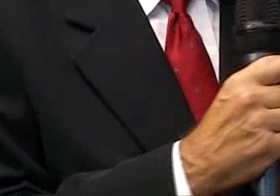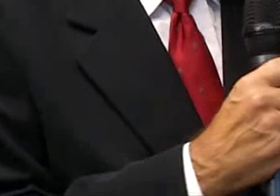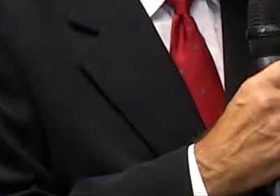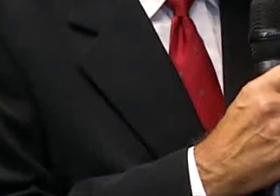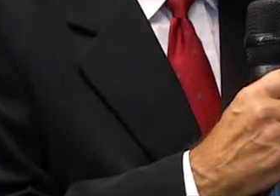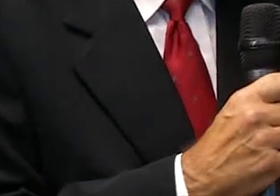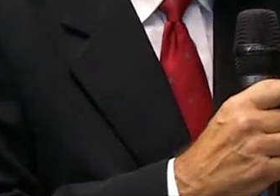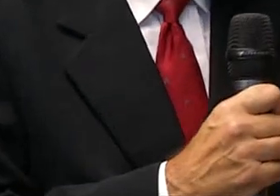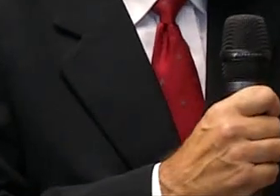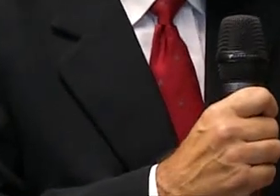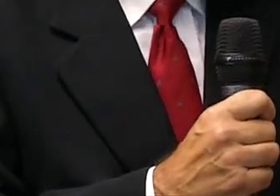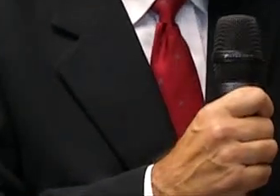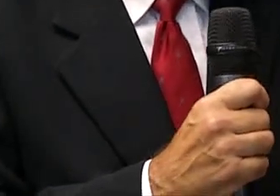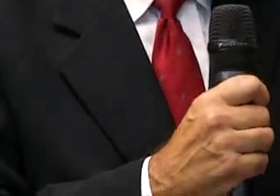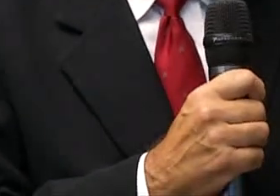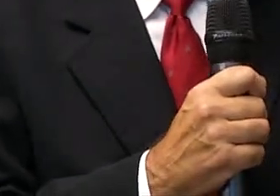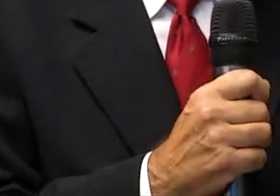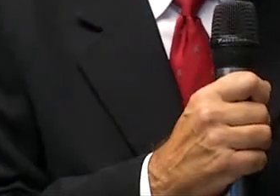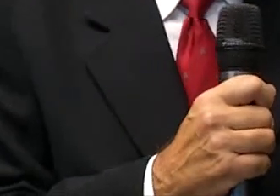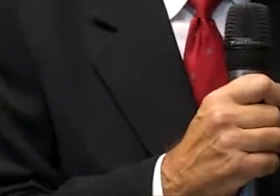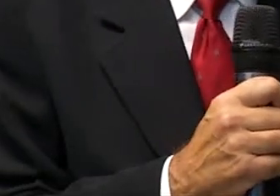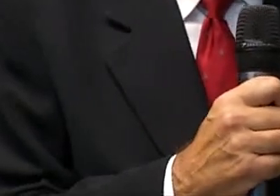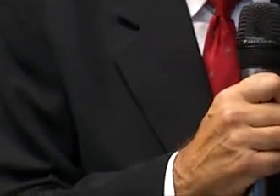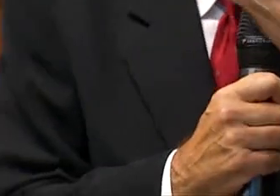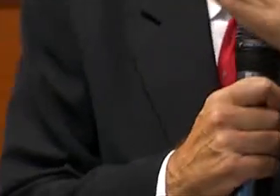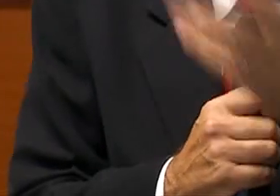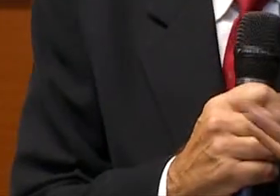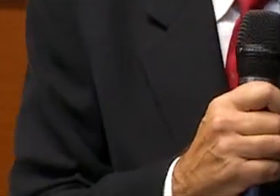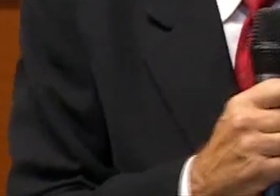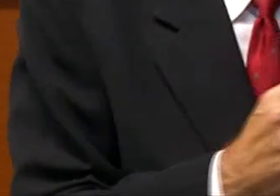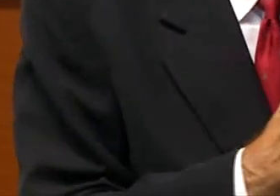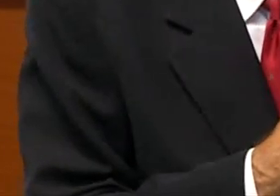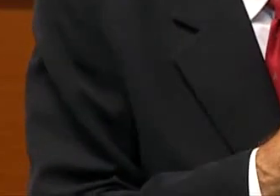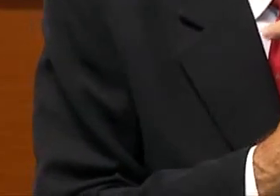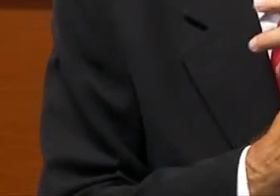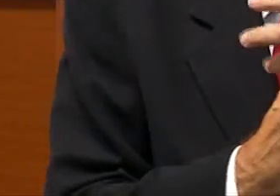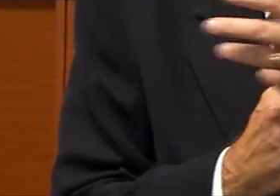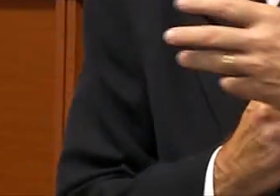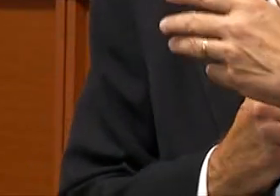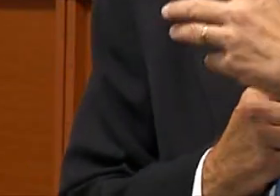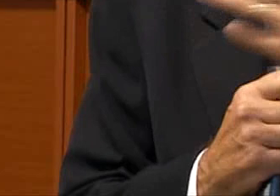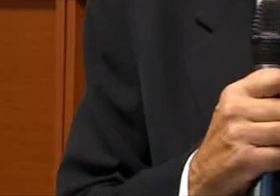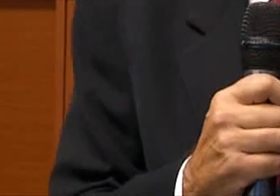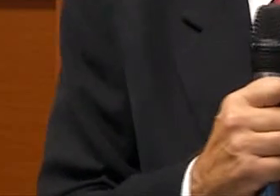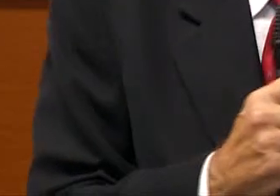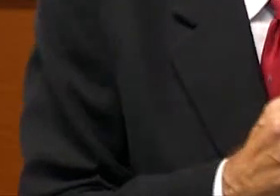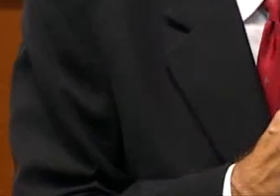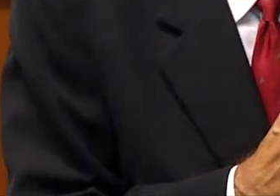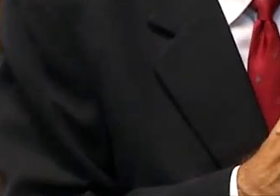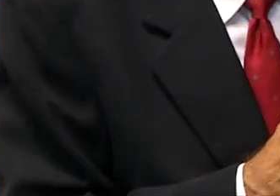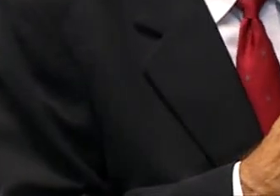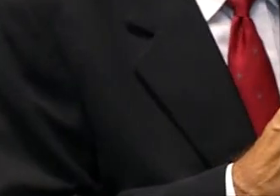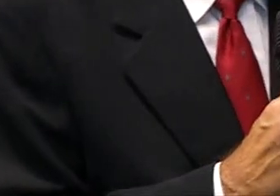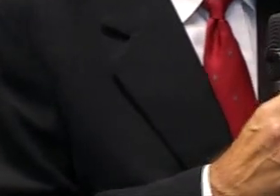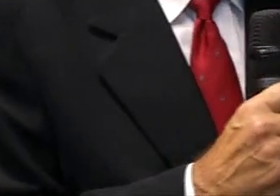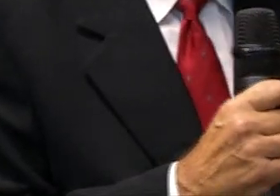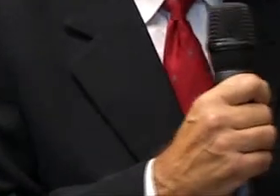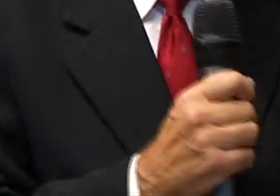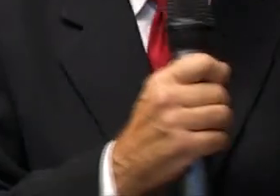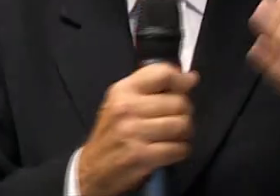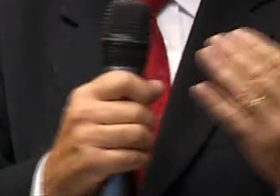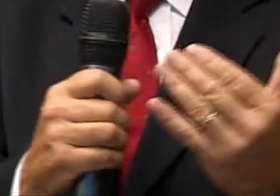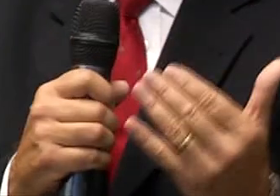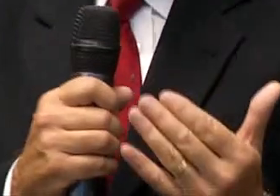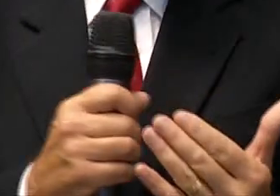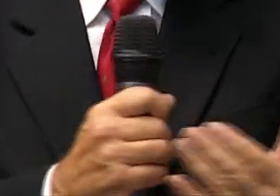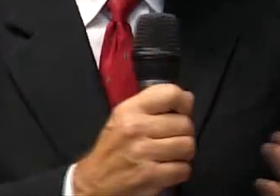os seus objetivos. E eu acho que, assim como Godô e outros colegas que estão aí pelo Brasil e mundo afora, de